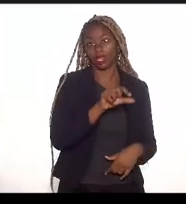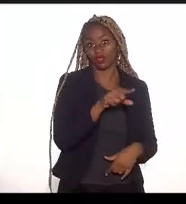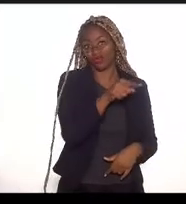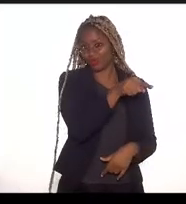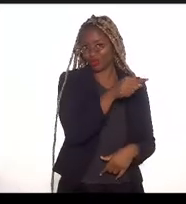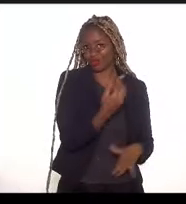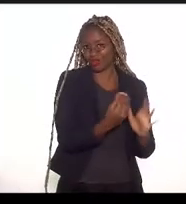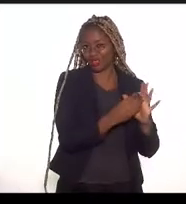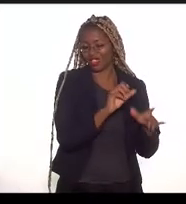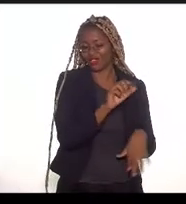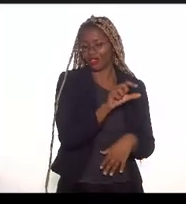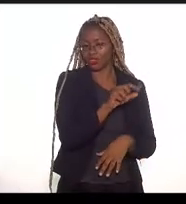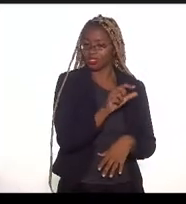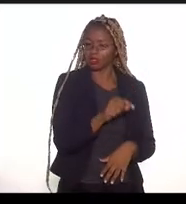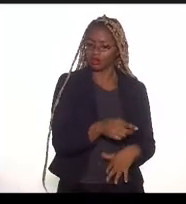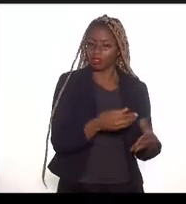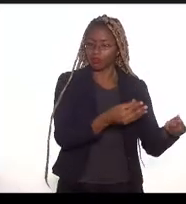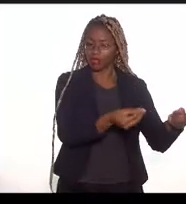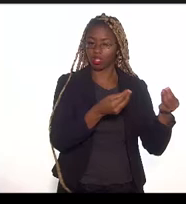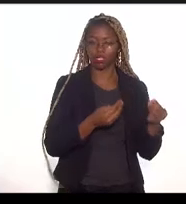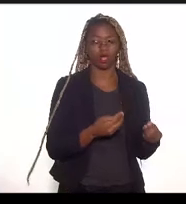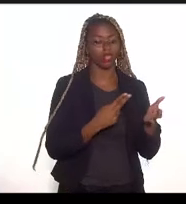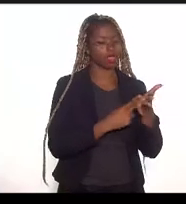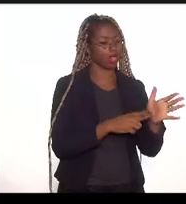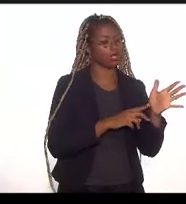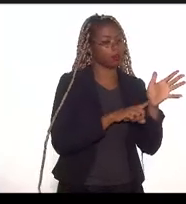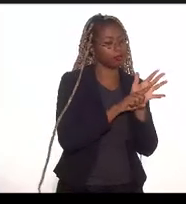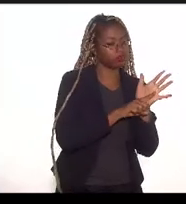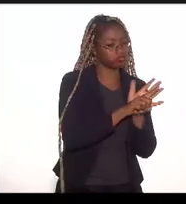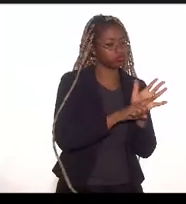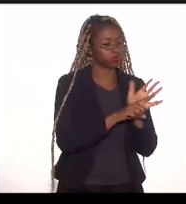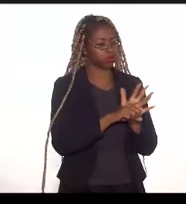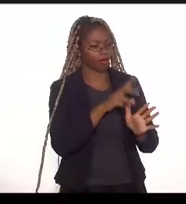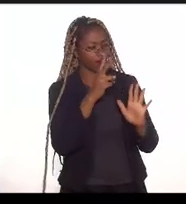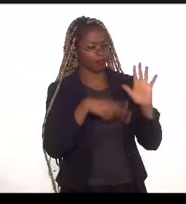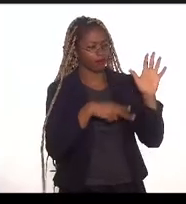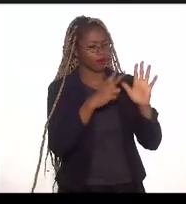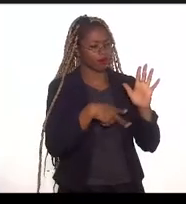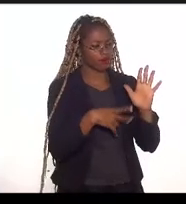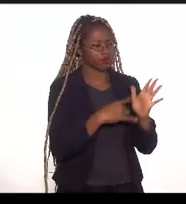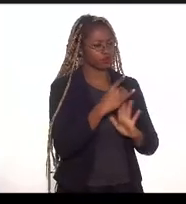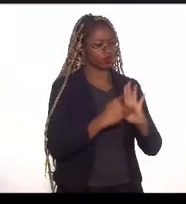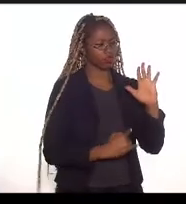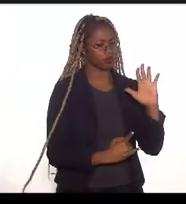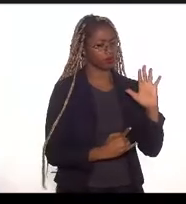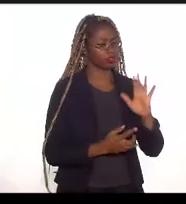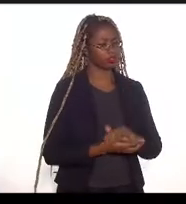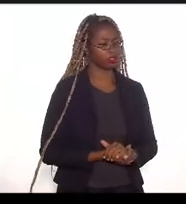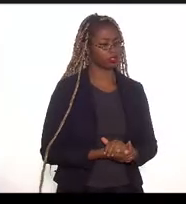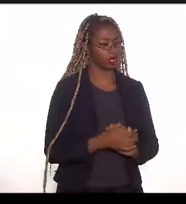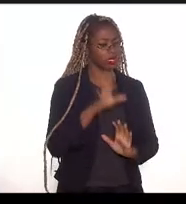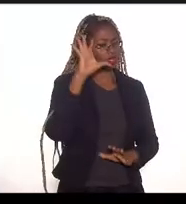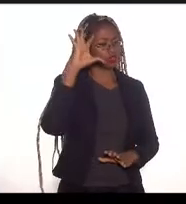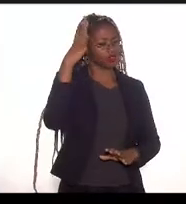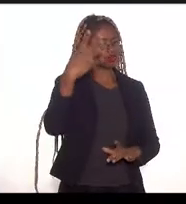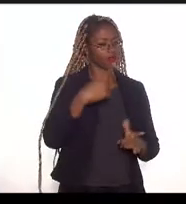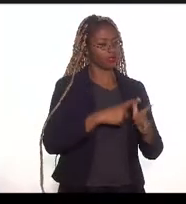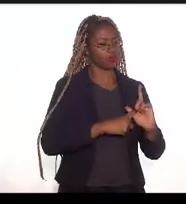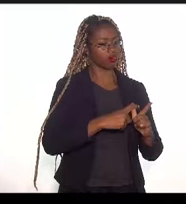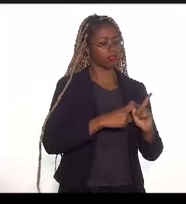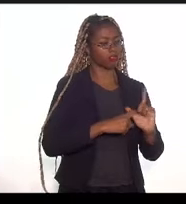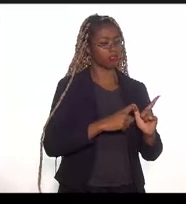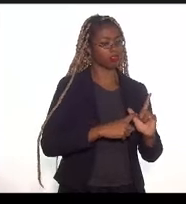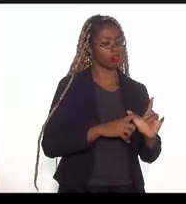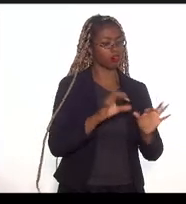seria a recepção da carta consulta, verificação de documento, saneamento de pendências e elaboração de relatório técnico. Eu chamo a atenção